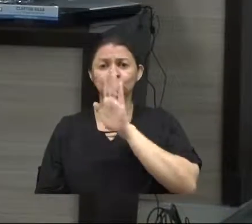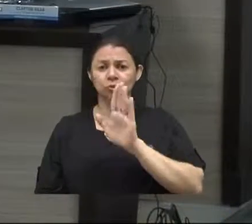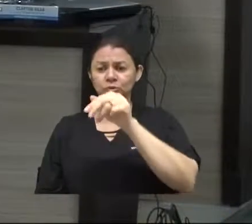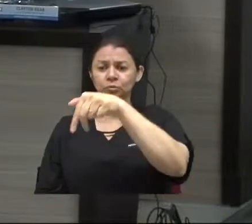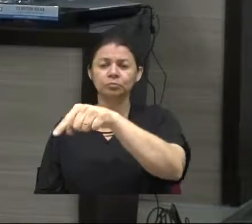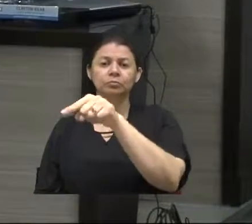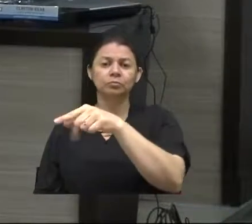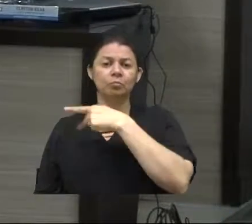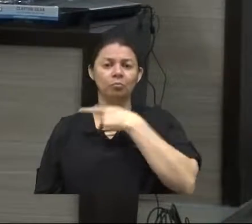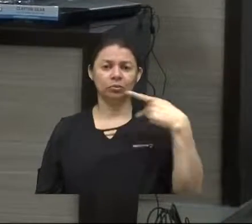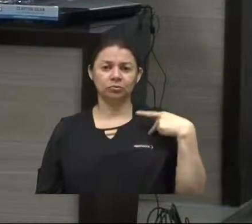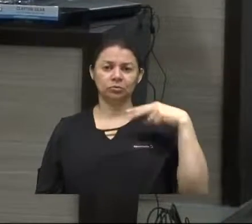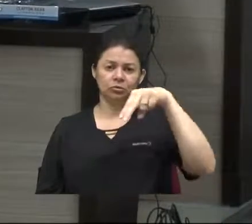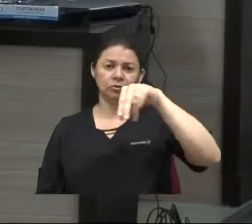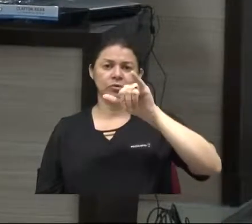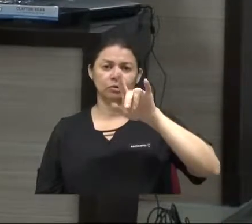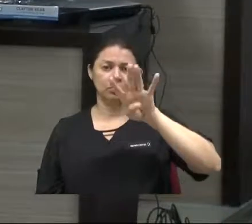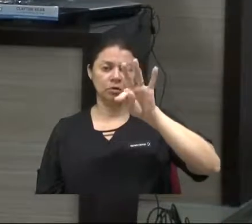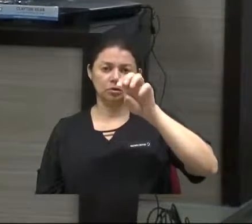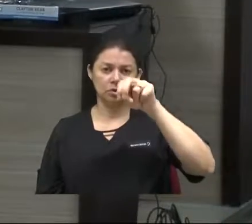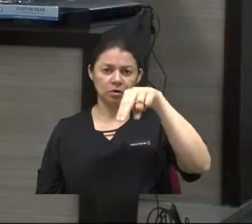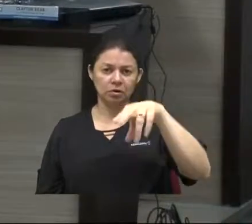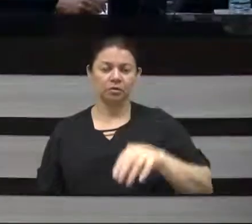Newton. Obrigado, senhor presidente.